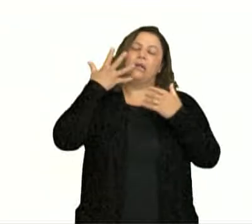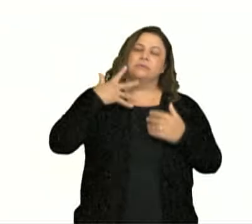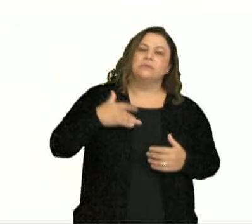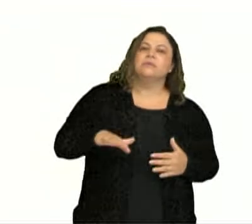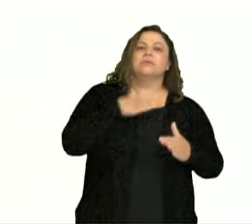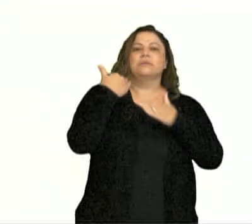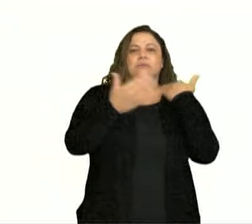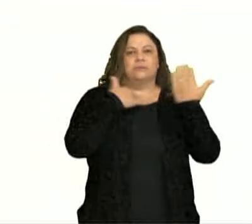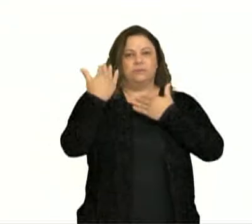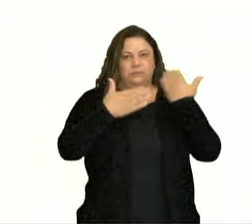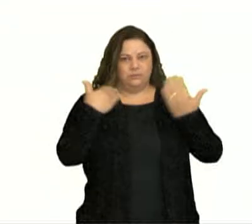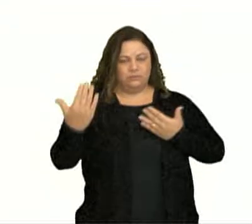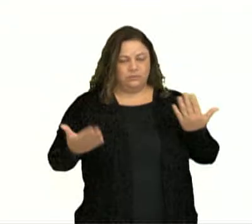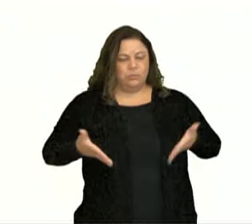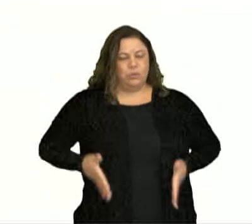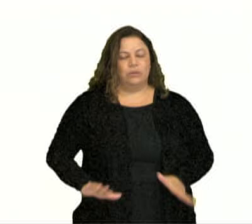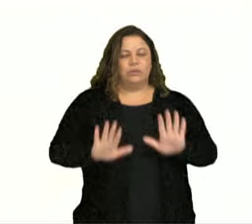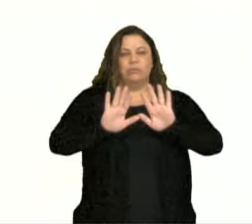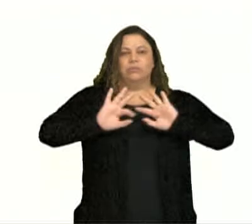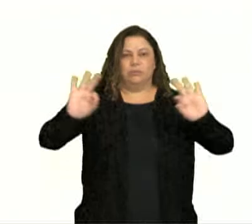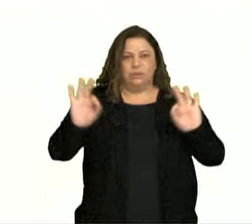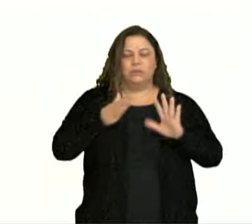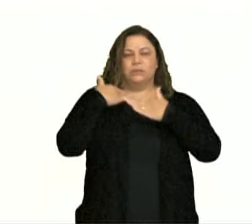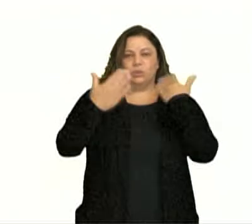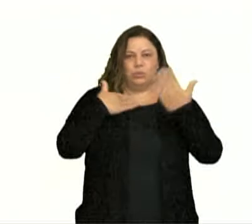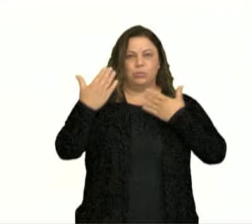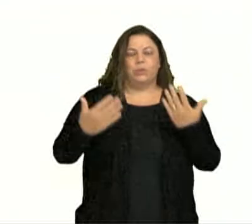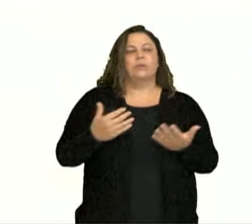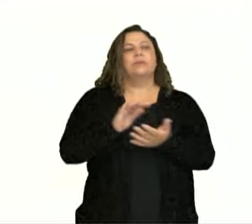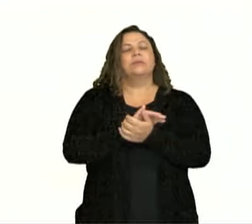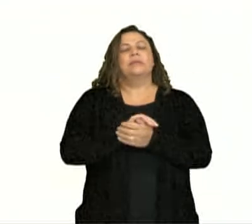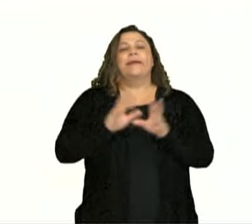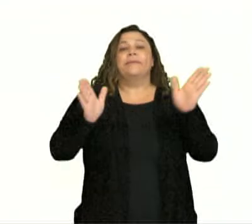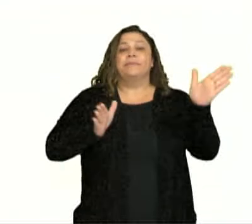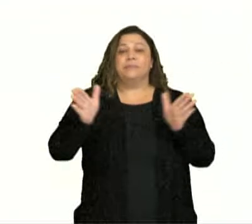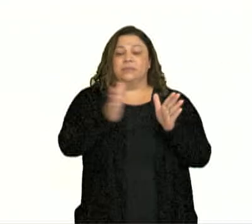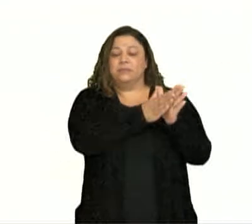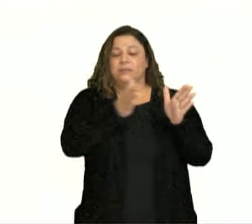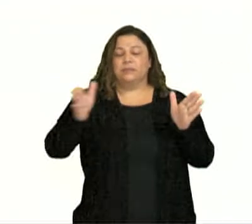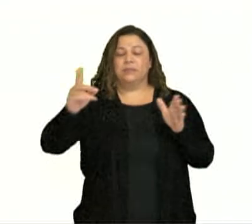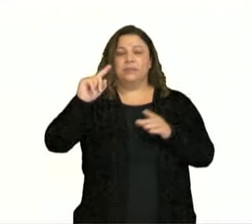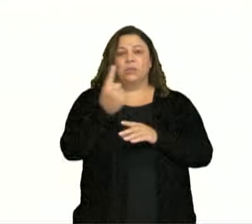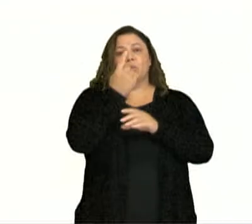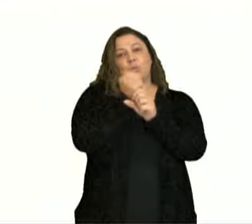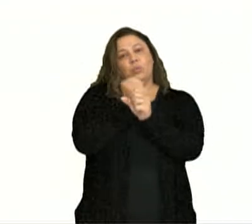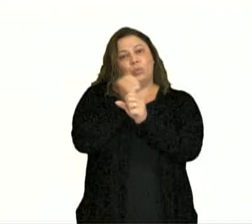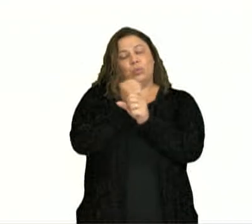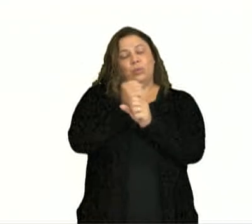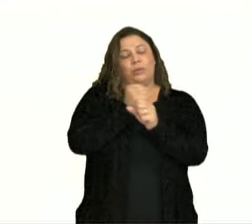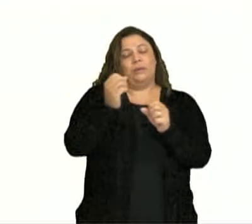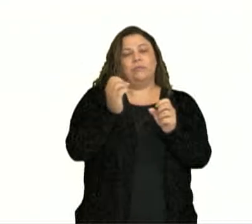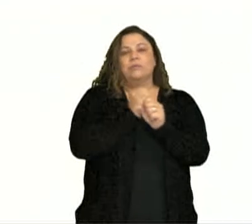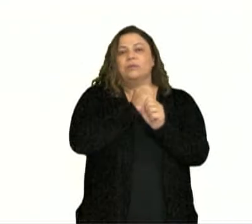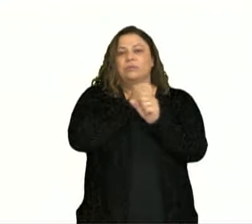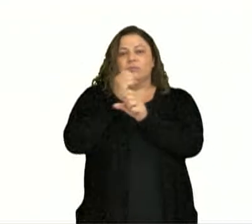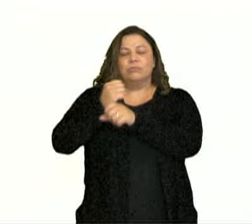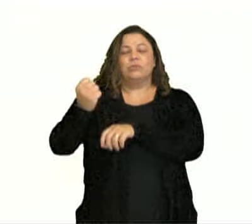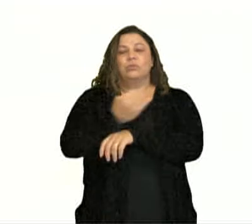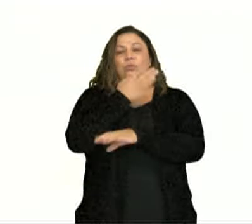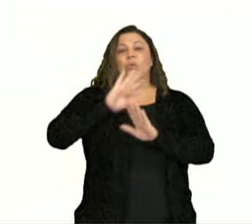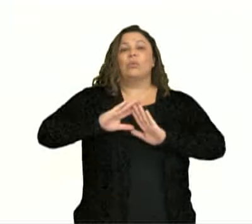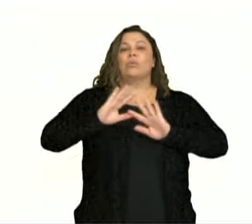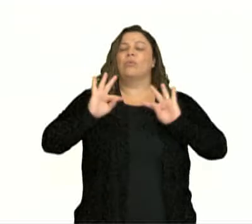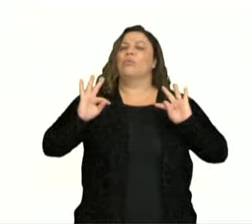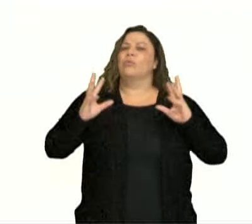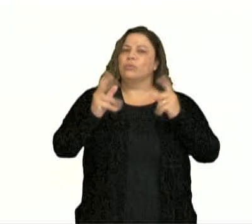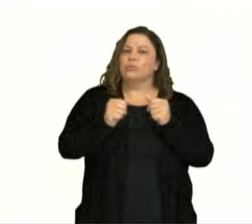após o nascimento. Representa a relação entre os nascimentos em um ano e o número total da população. Então, é feito